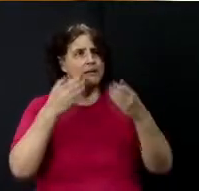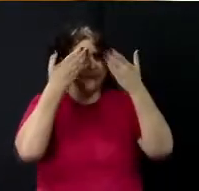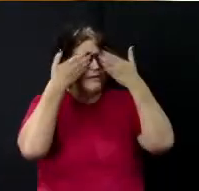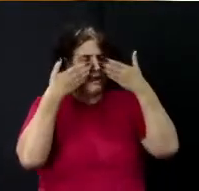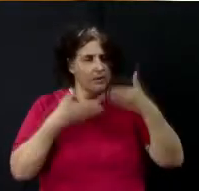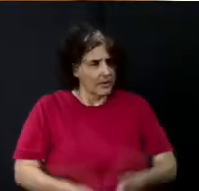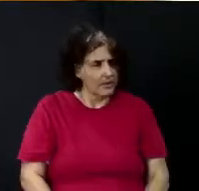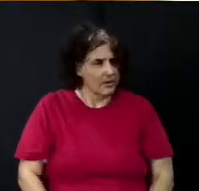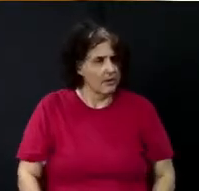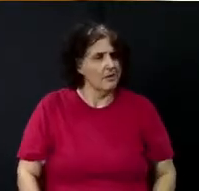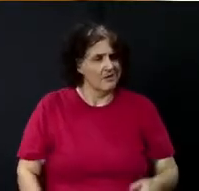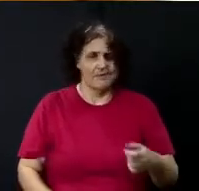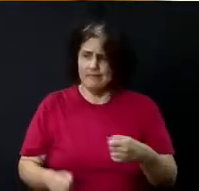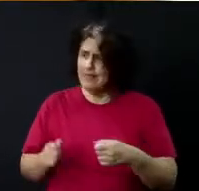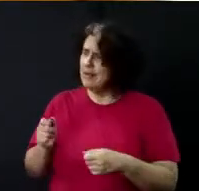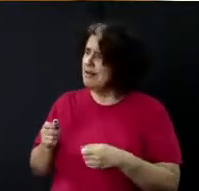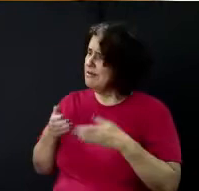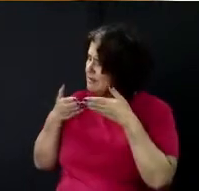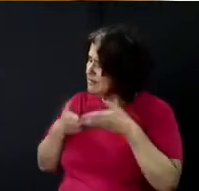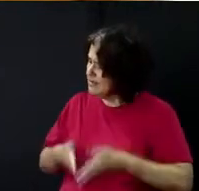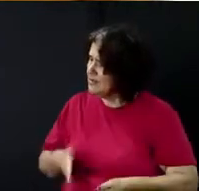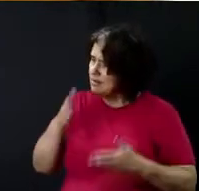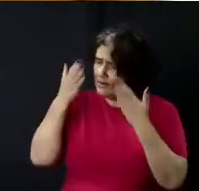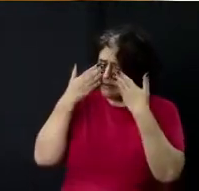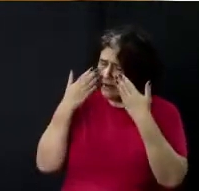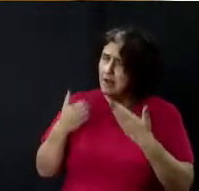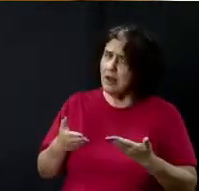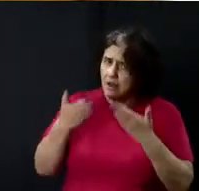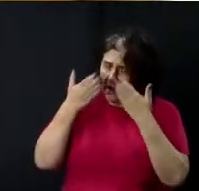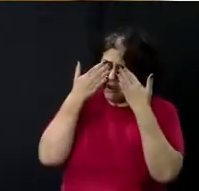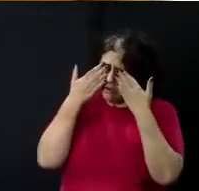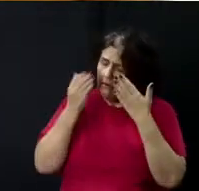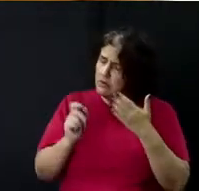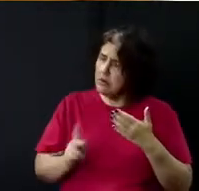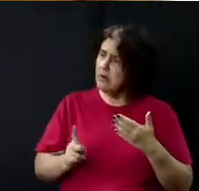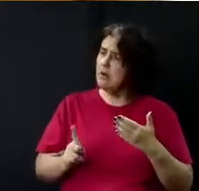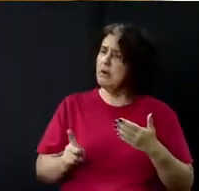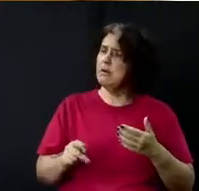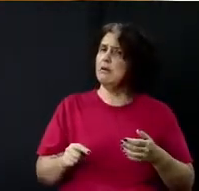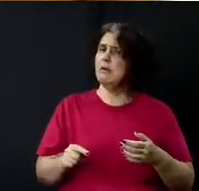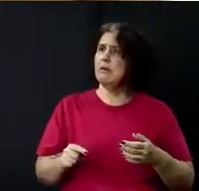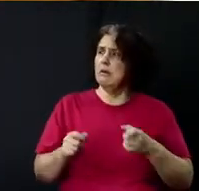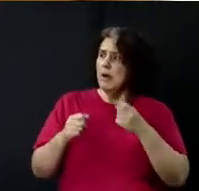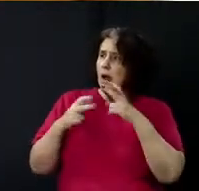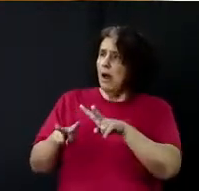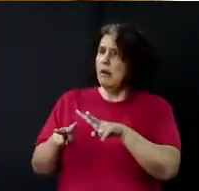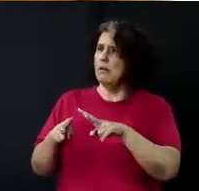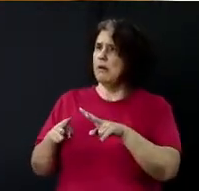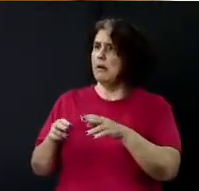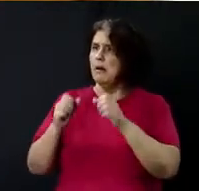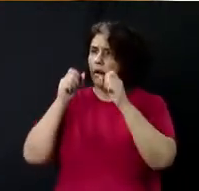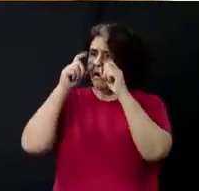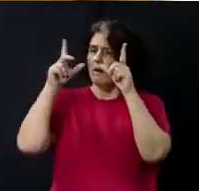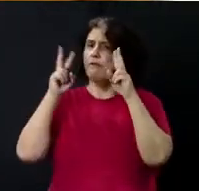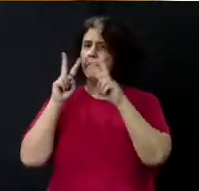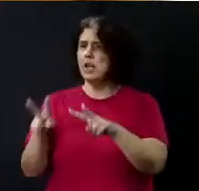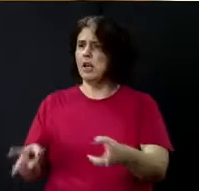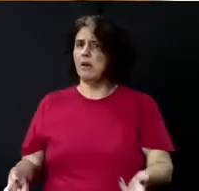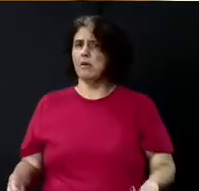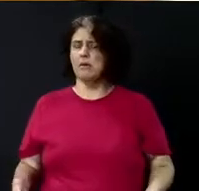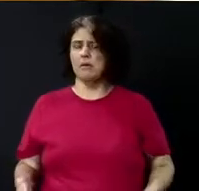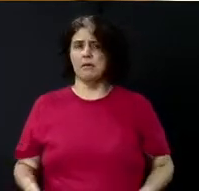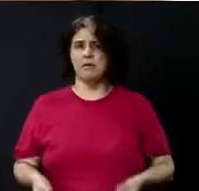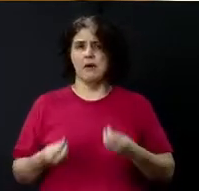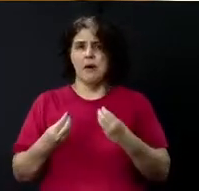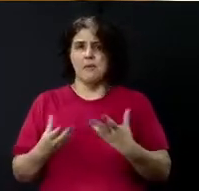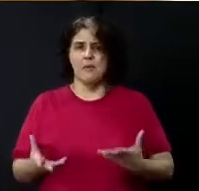no versículo 19, né? Eles dizem: olha, perguntem a ele tem idade o suficiente para